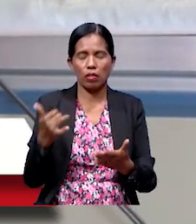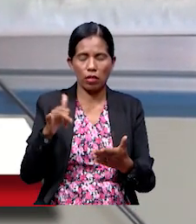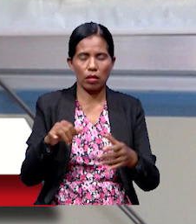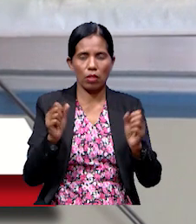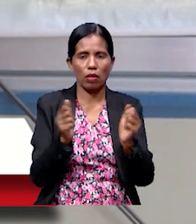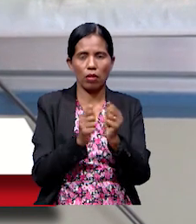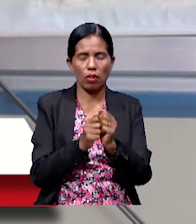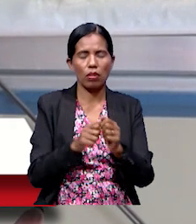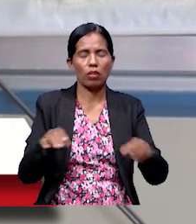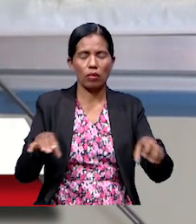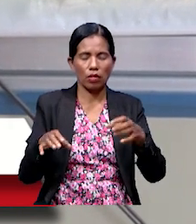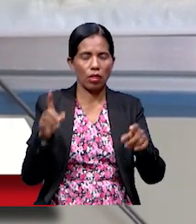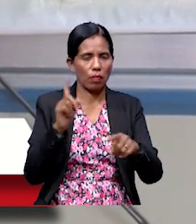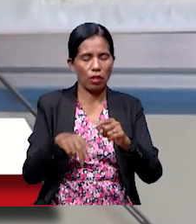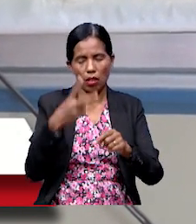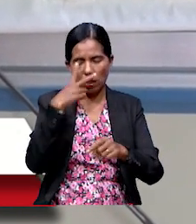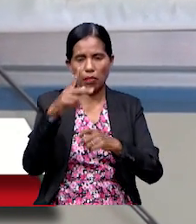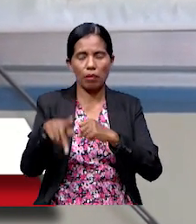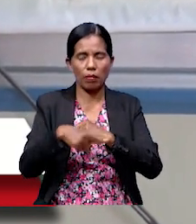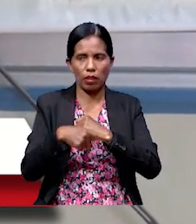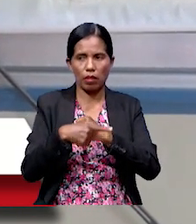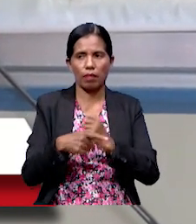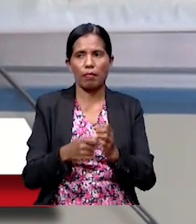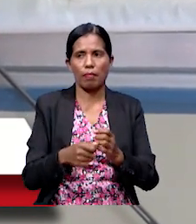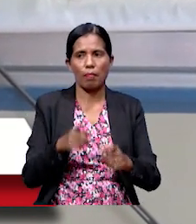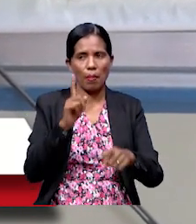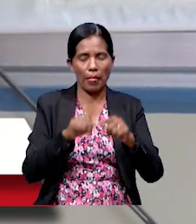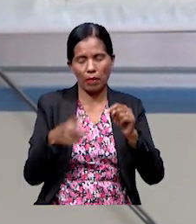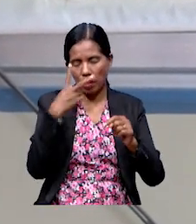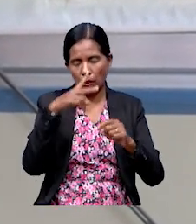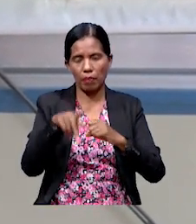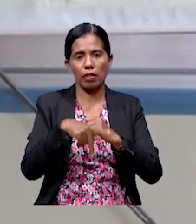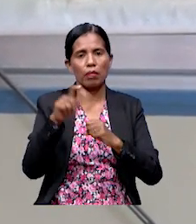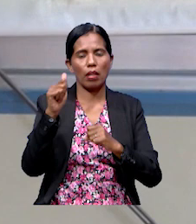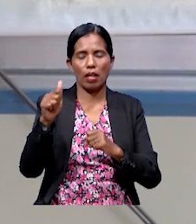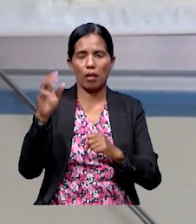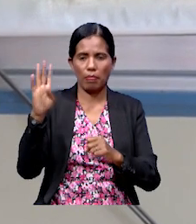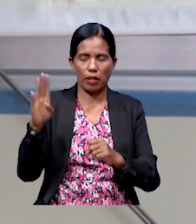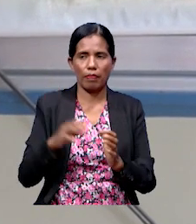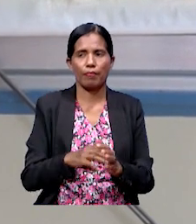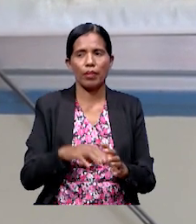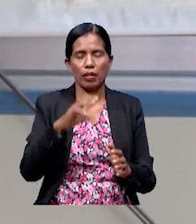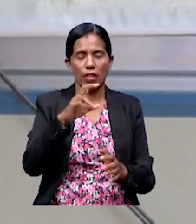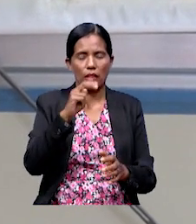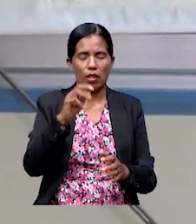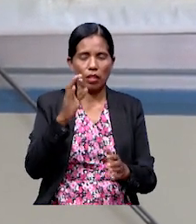onde o rola sir label hareba partido. Label hareba partido A partido B. Se né tem que